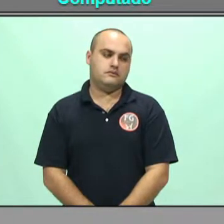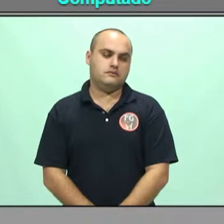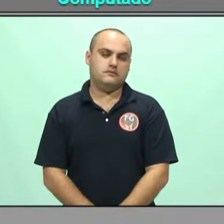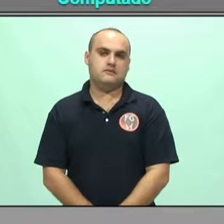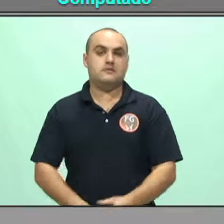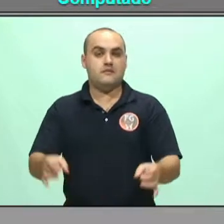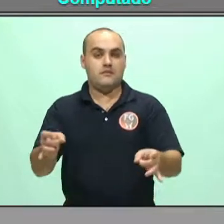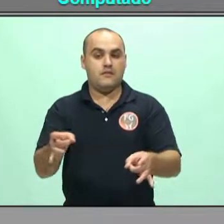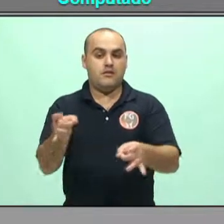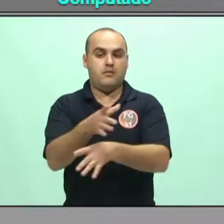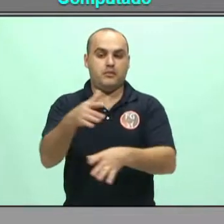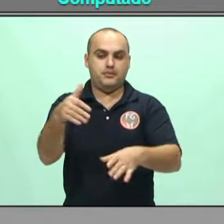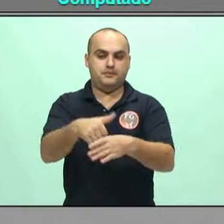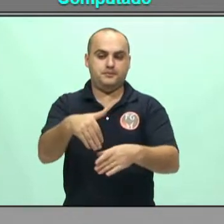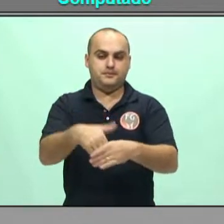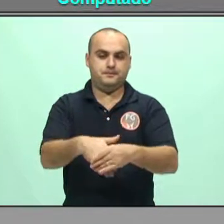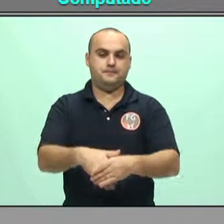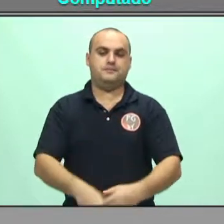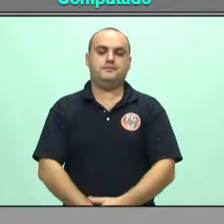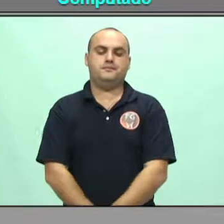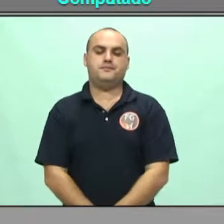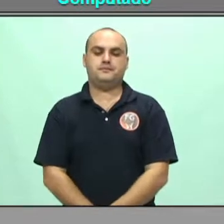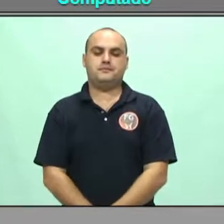encerrada a votação